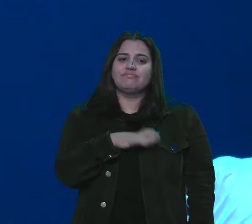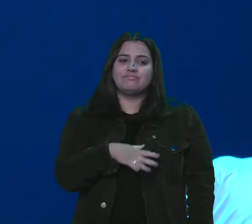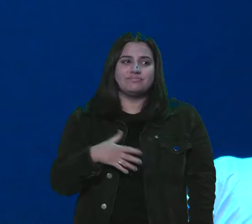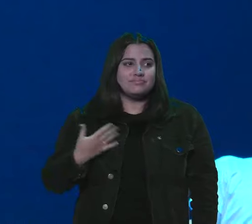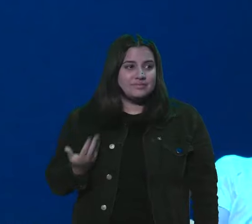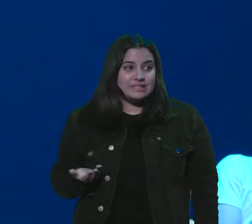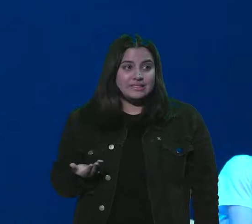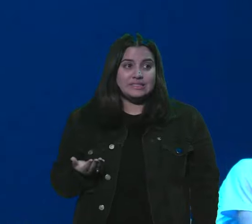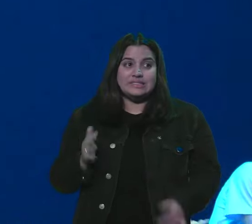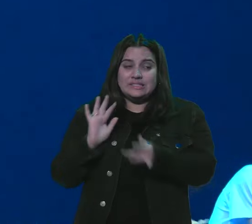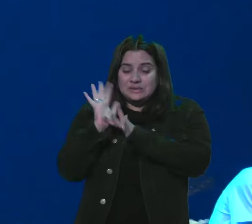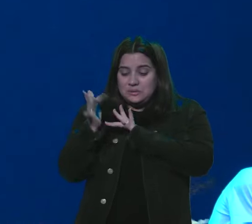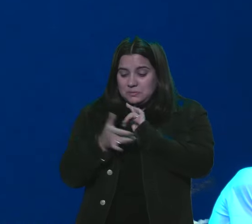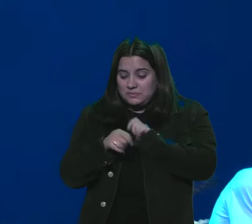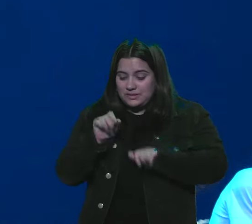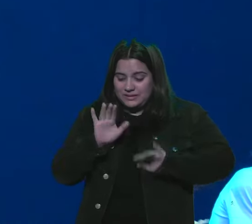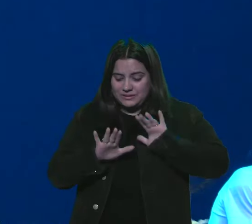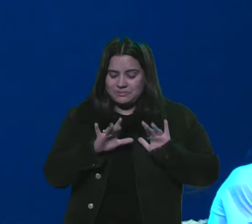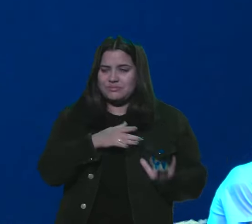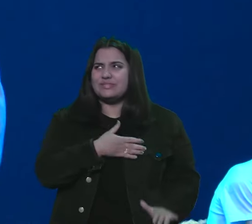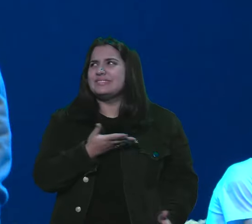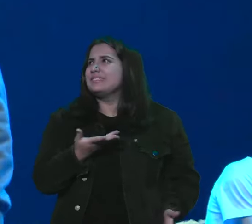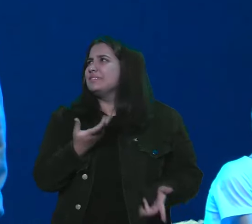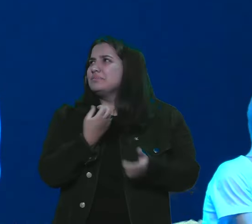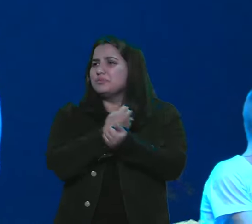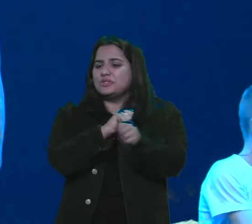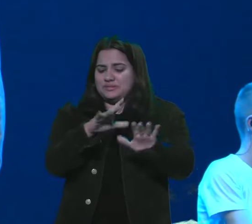Jesus, tem causas que parecem impossíveis.